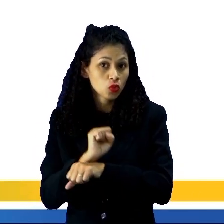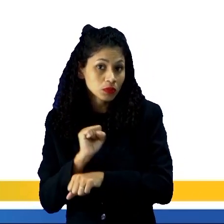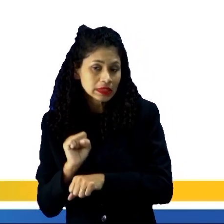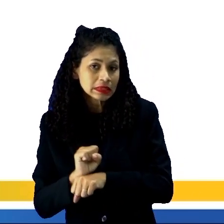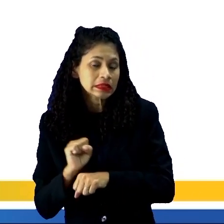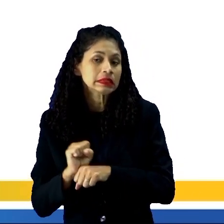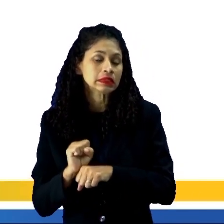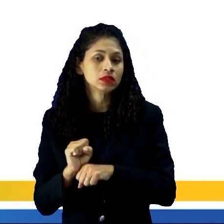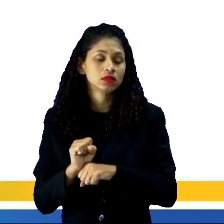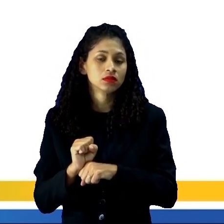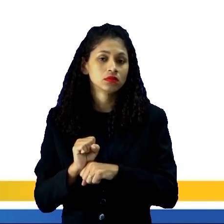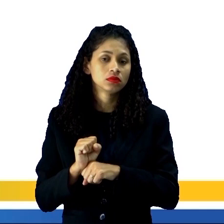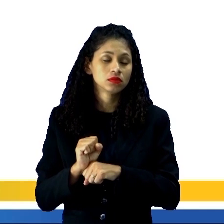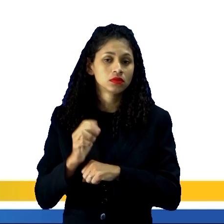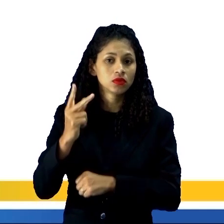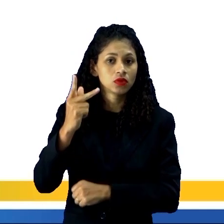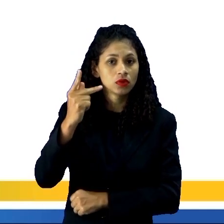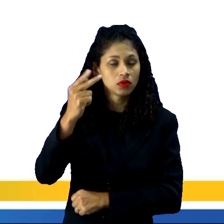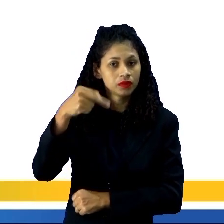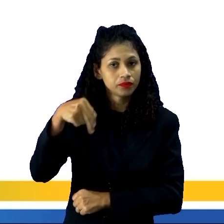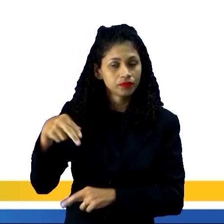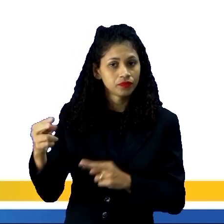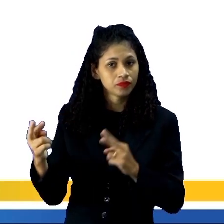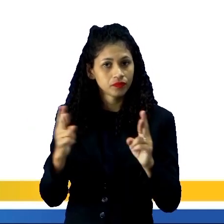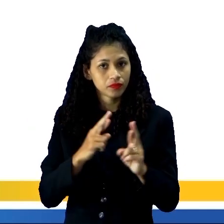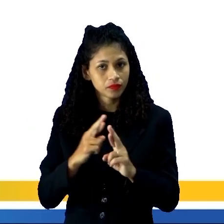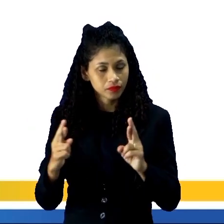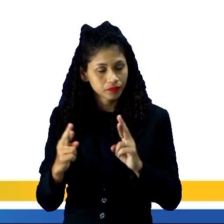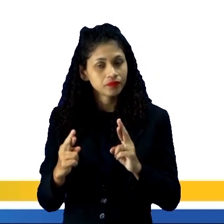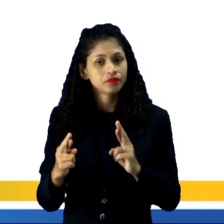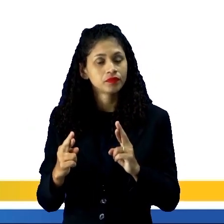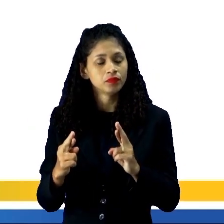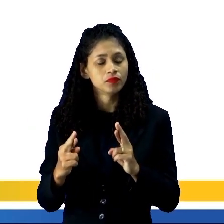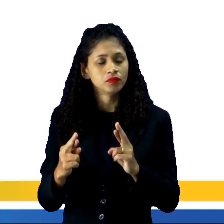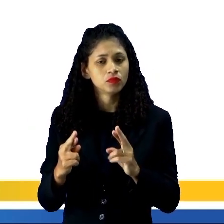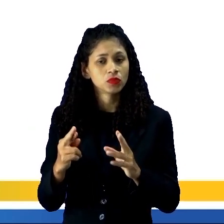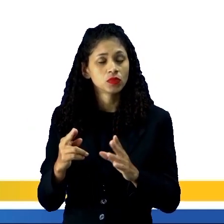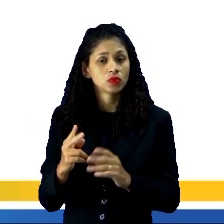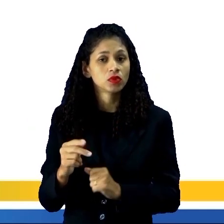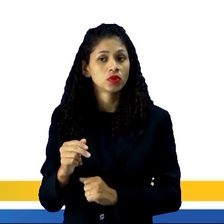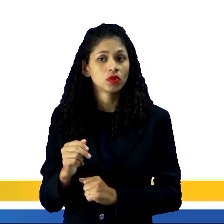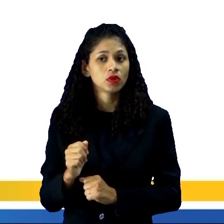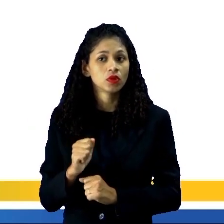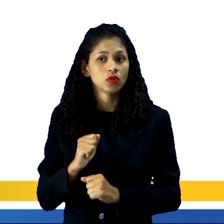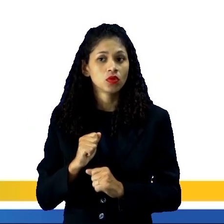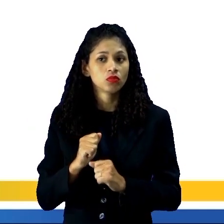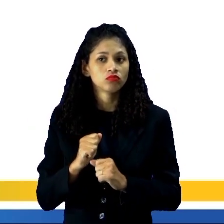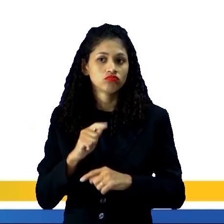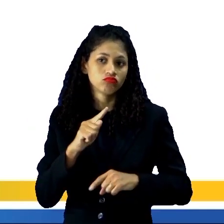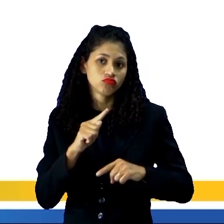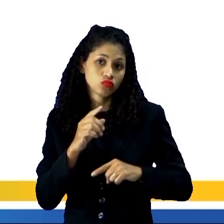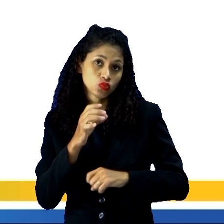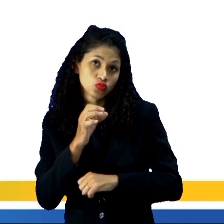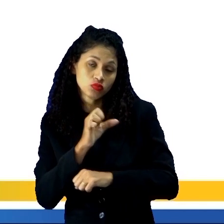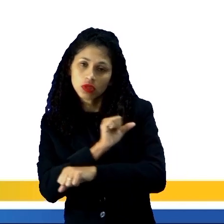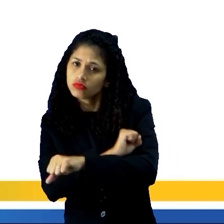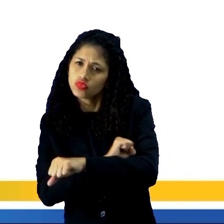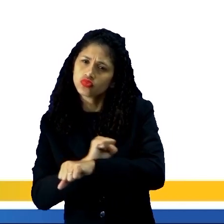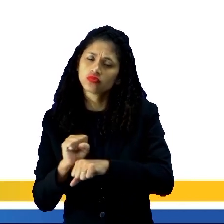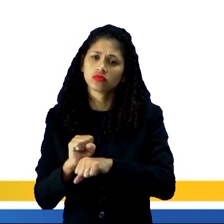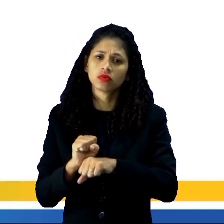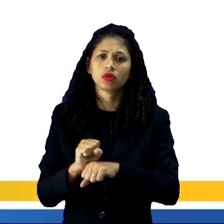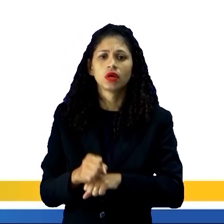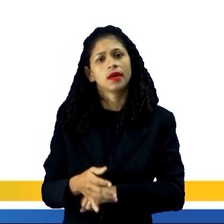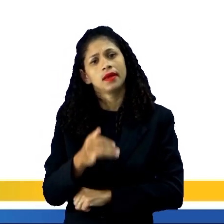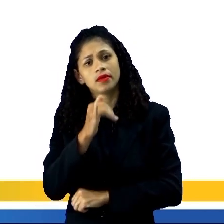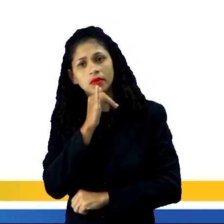os pronomes relativos atuam como sujeito ou objeto da cláusula dependente. Nós temos aí o